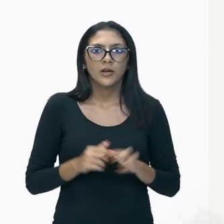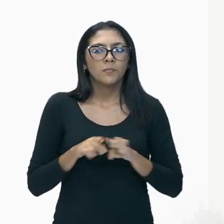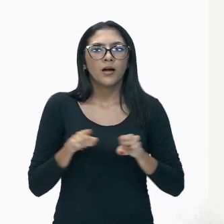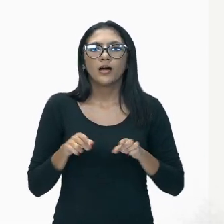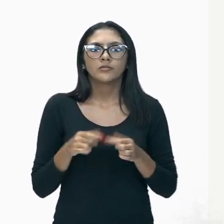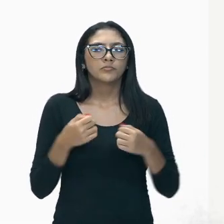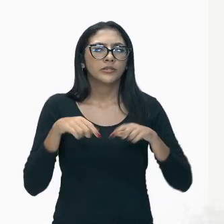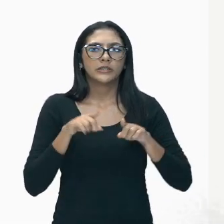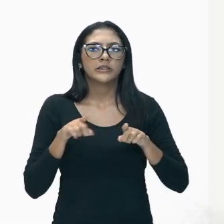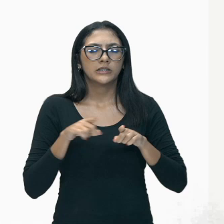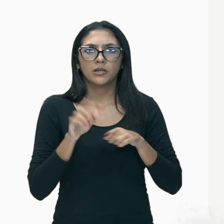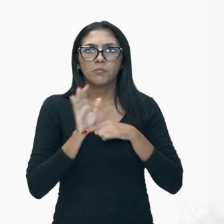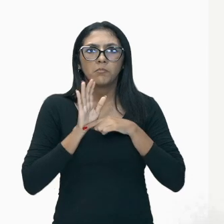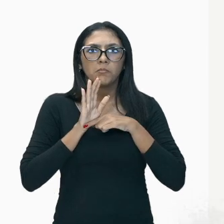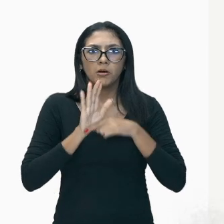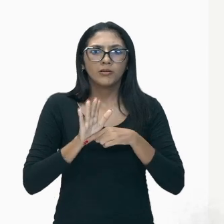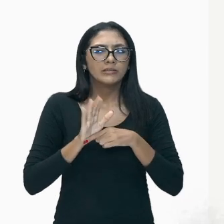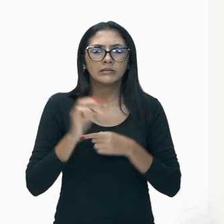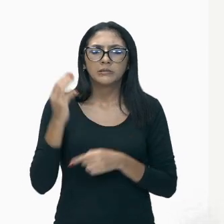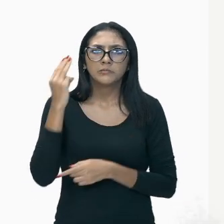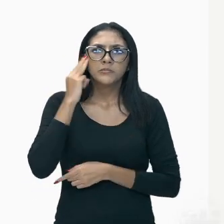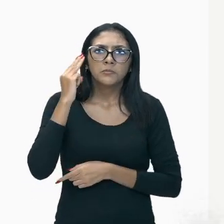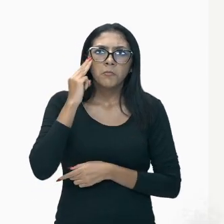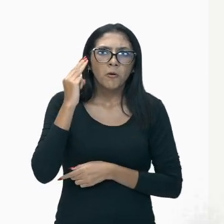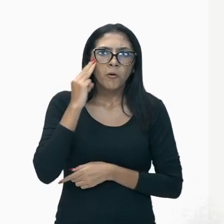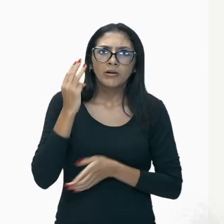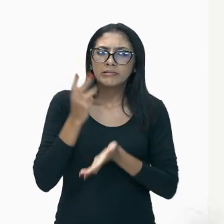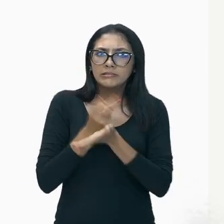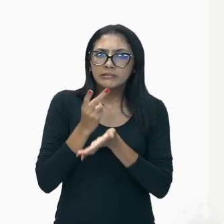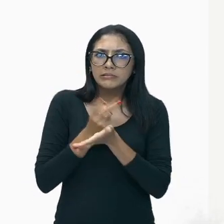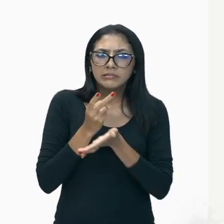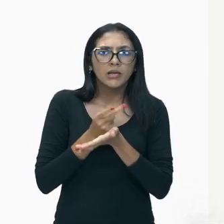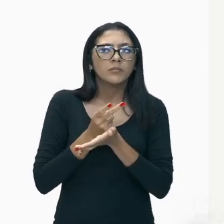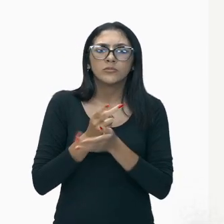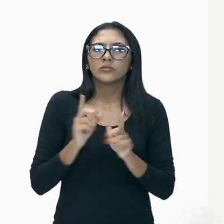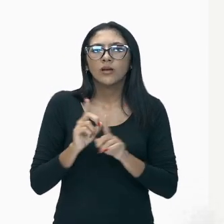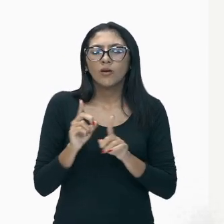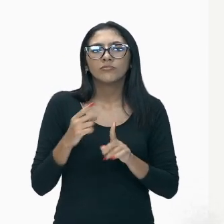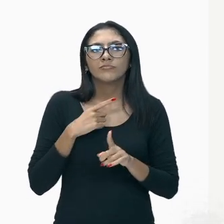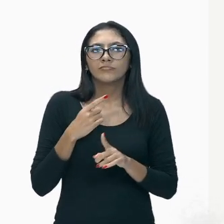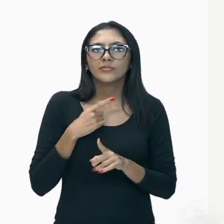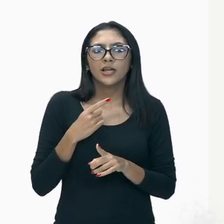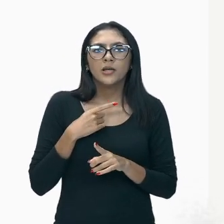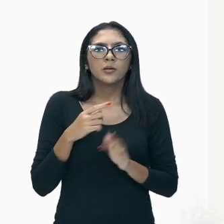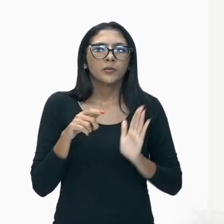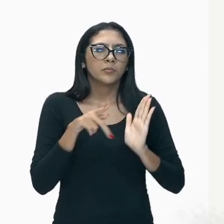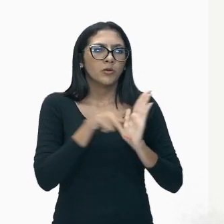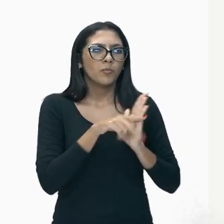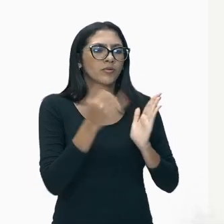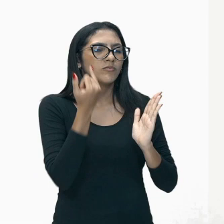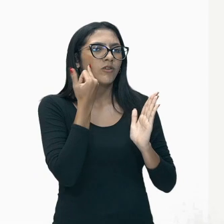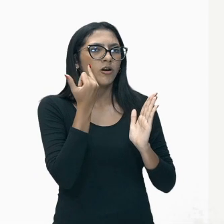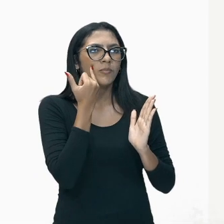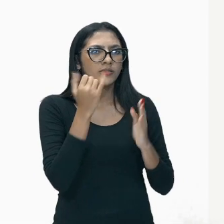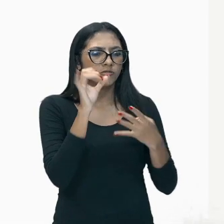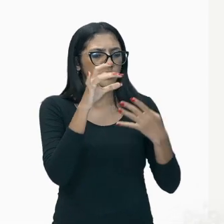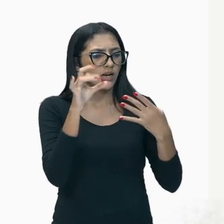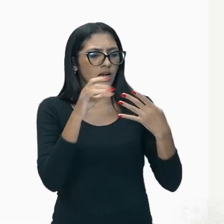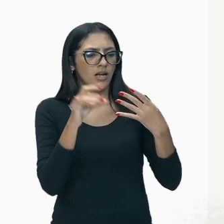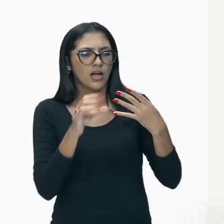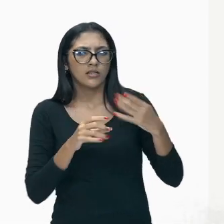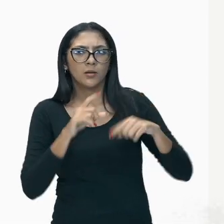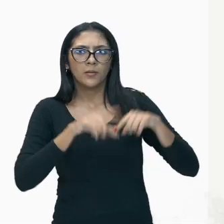aí, não preciso decorar. Por quê? Vem nas embalagens e quando O consumo de